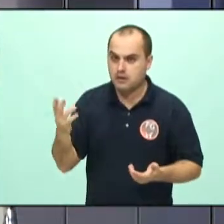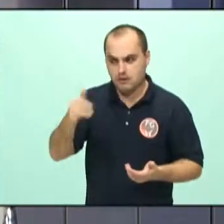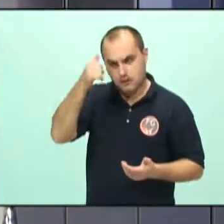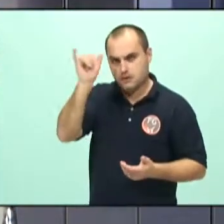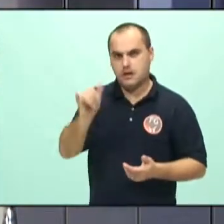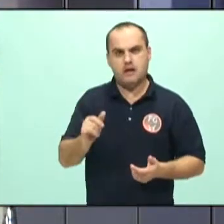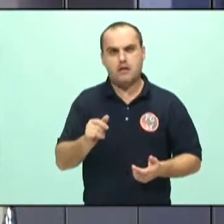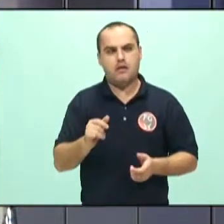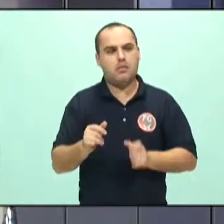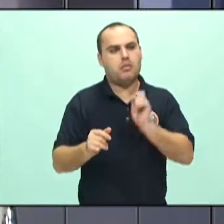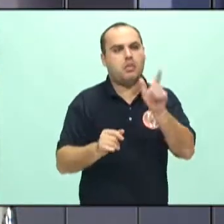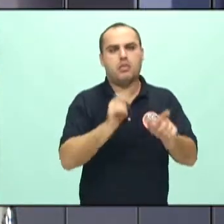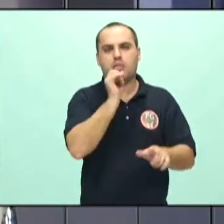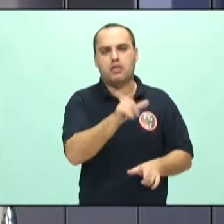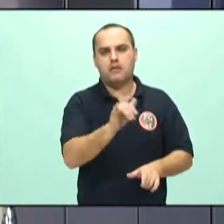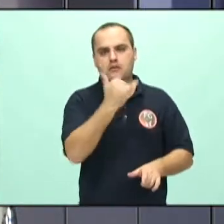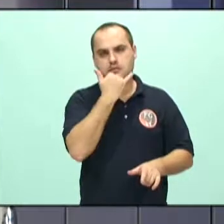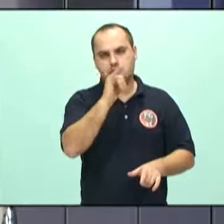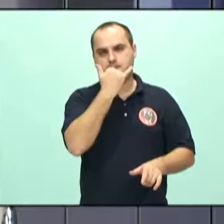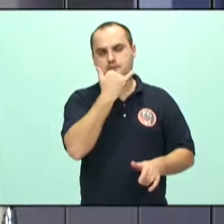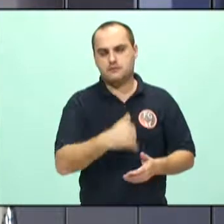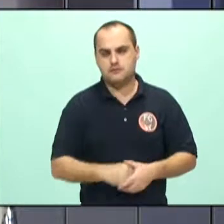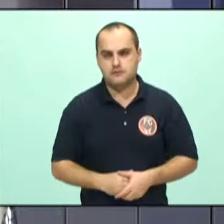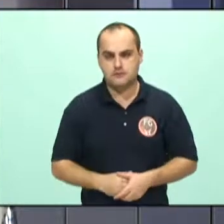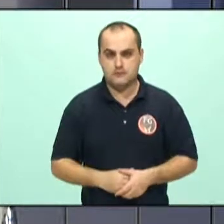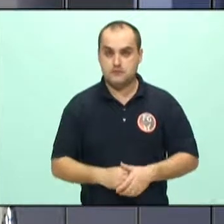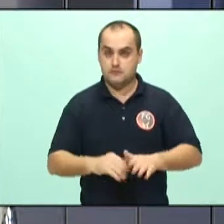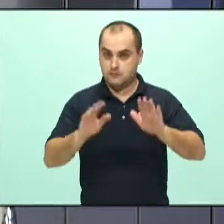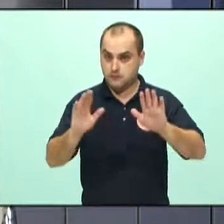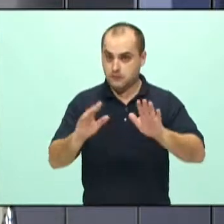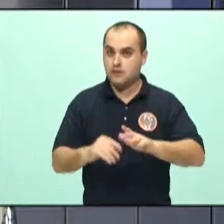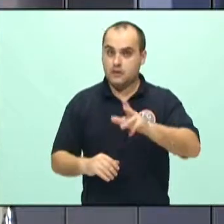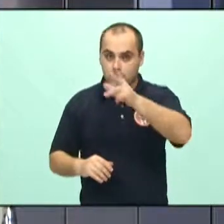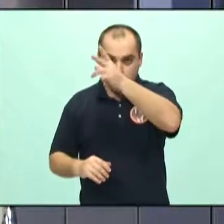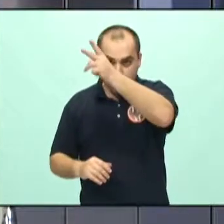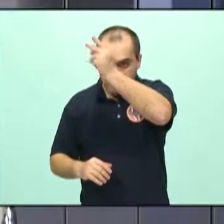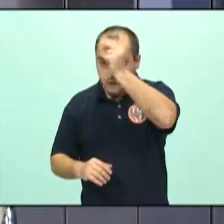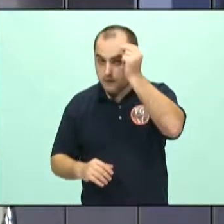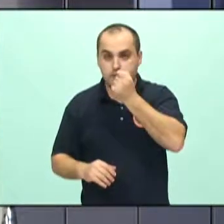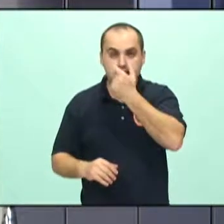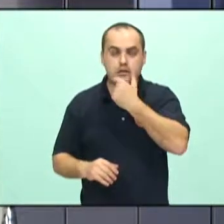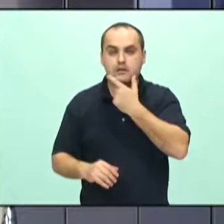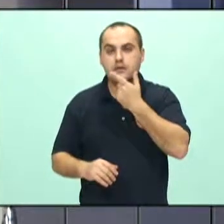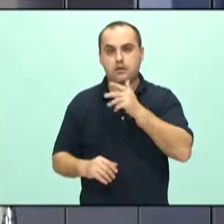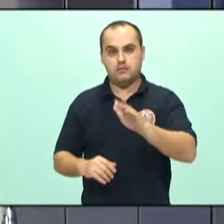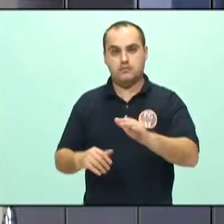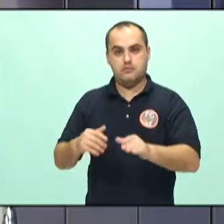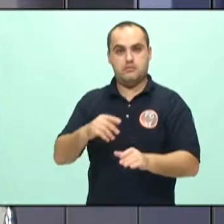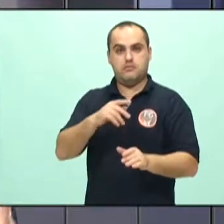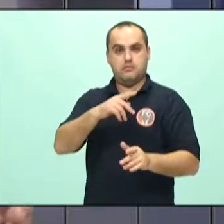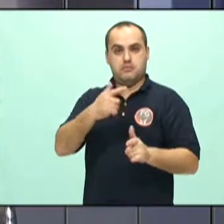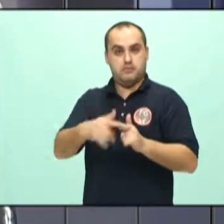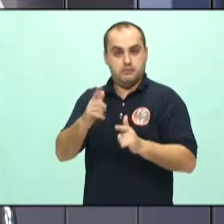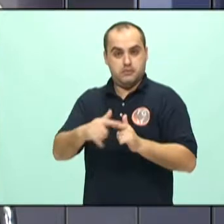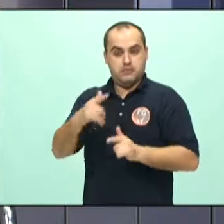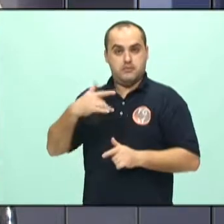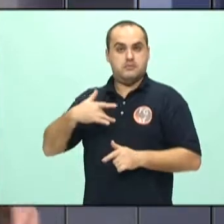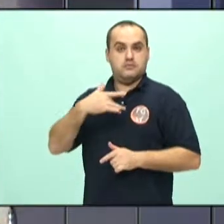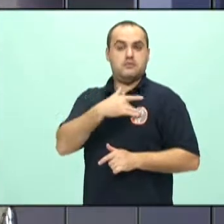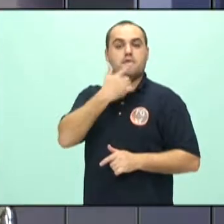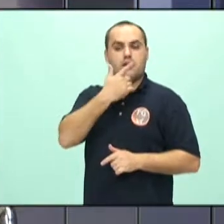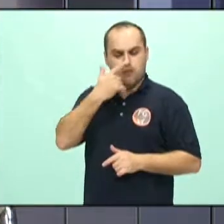eleito, uma das principais bandeiras na eleição do prefeito Vonei foi com relação aos problemas da saúde, e ele se colocou como uma pessoa que